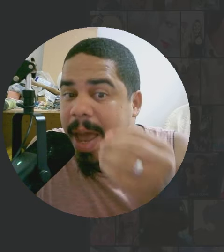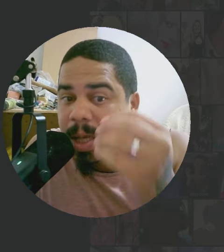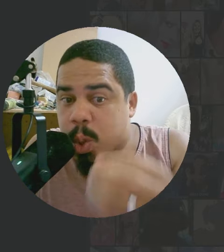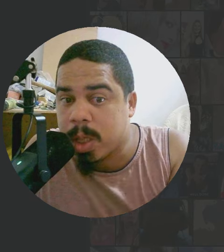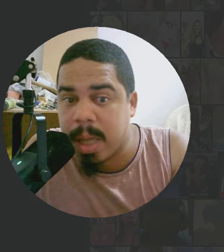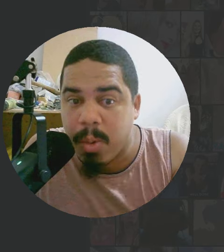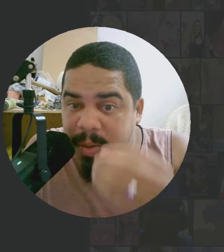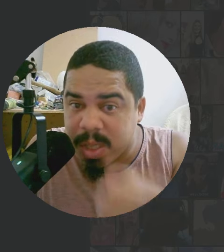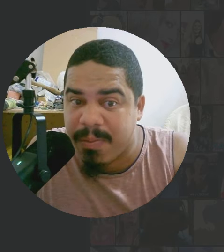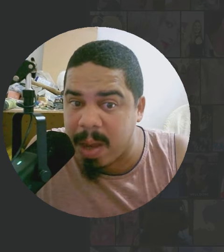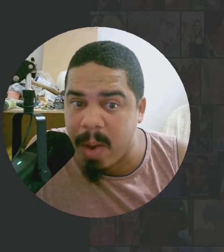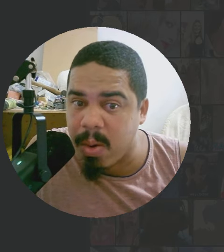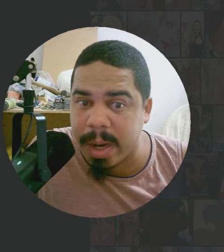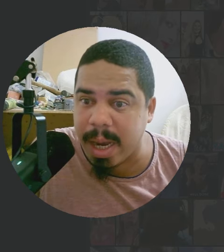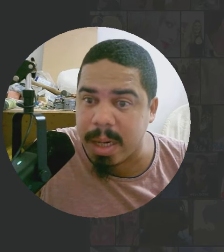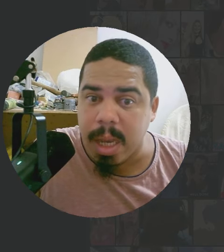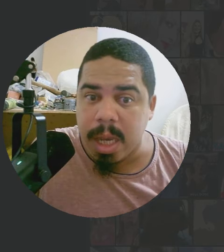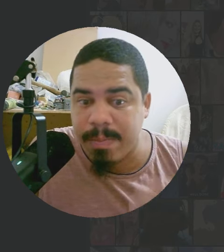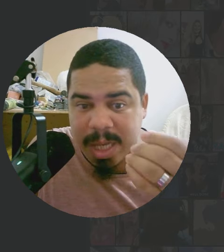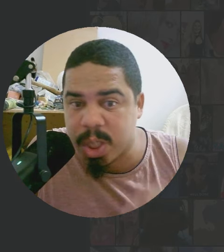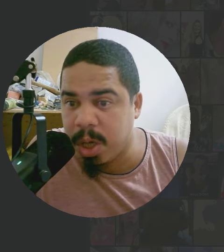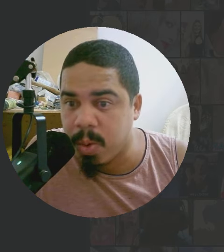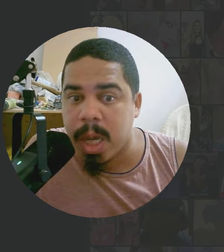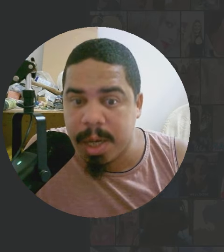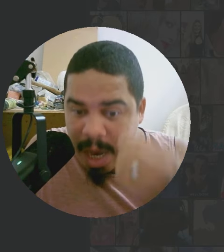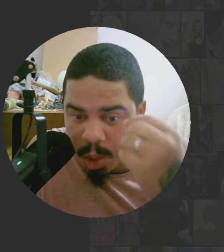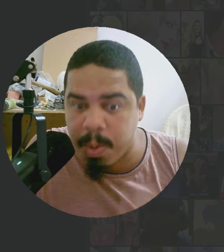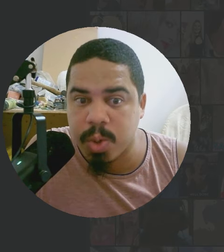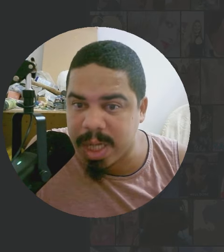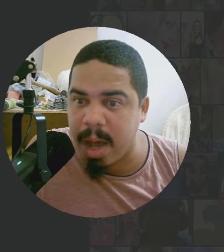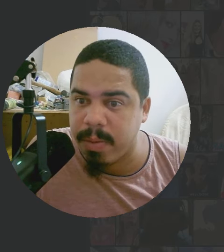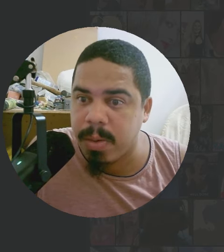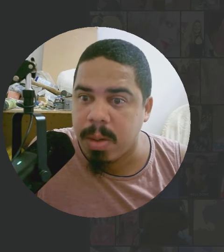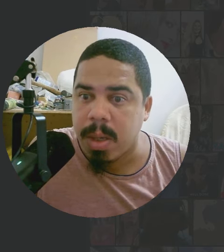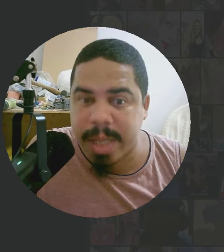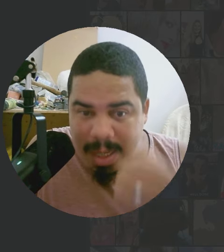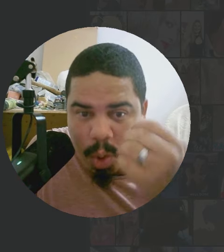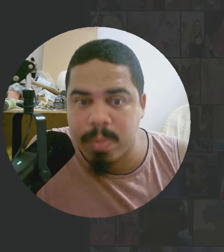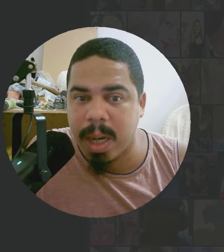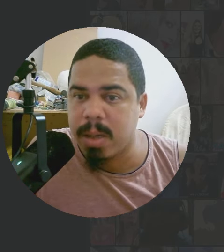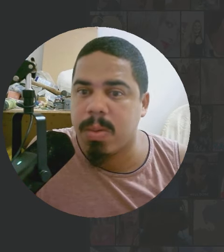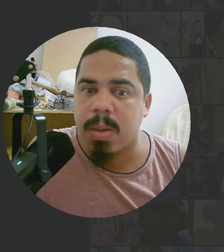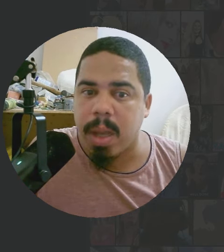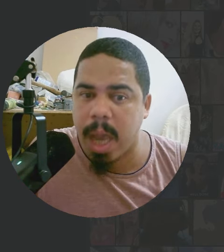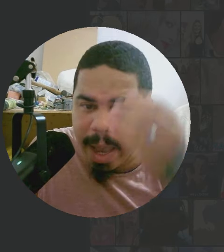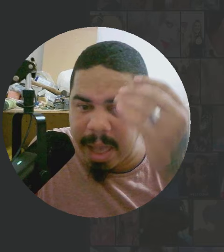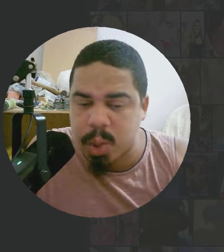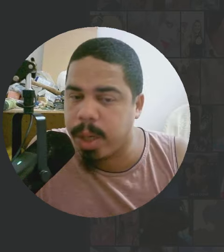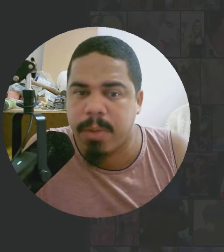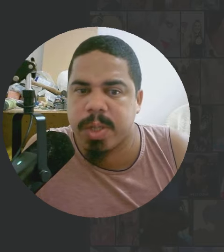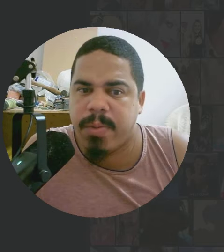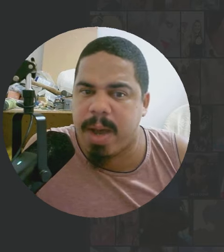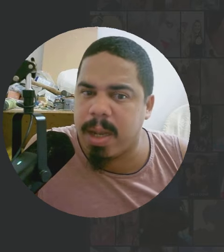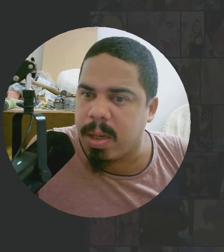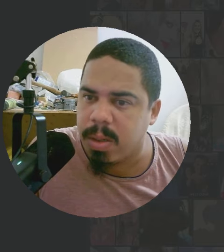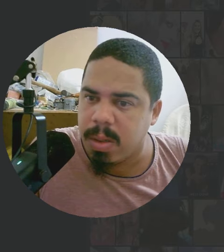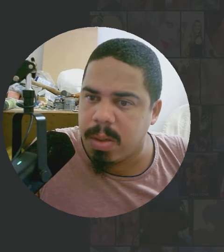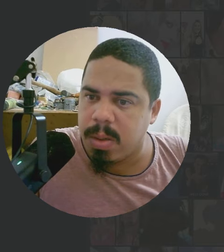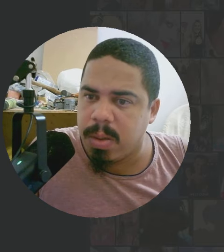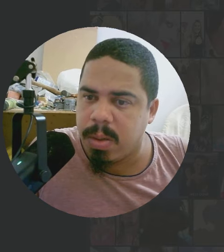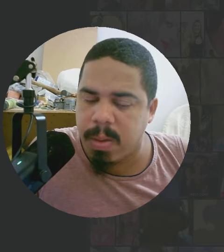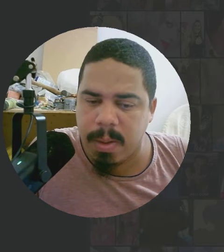Imbecil é o que você falou agora, cara. Imbecil, irresponsável, desumano. É isso aí que você